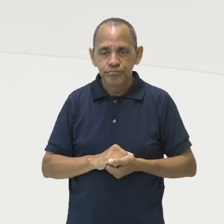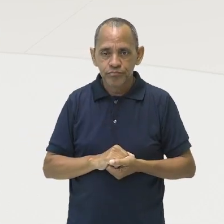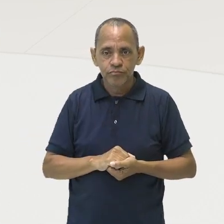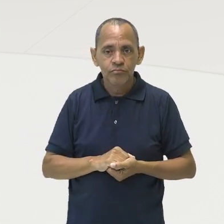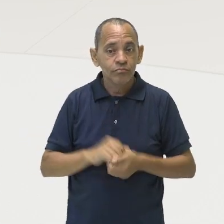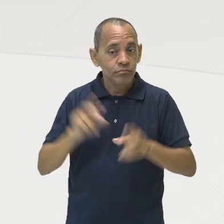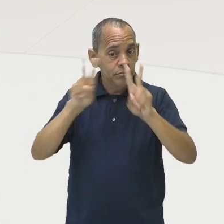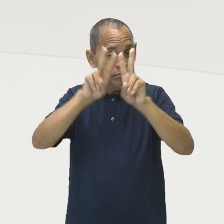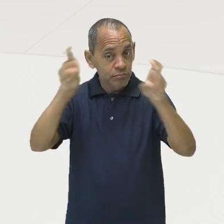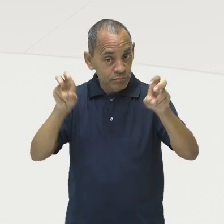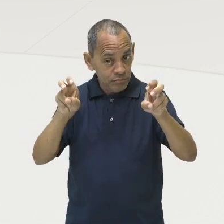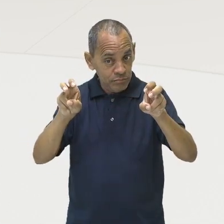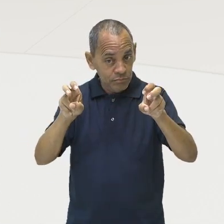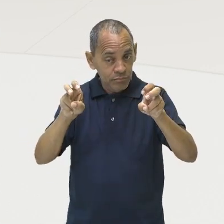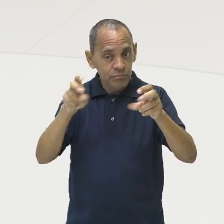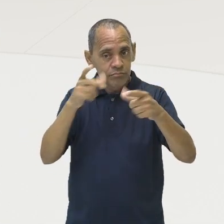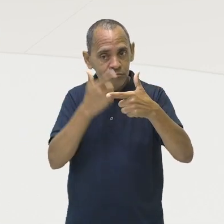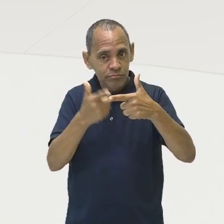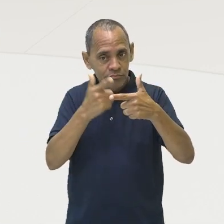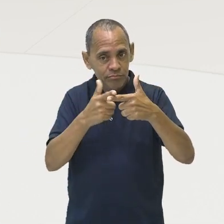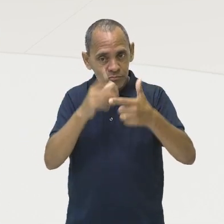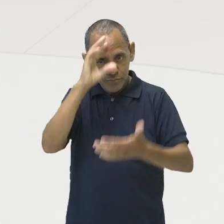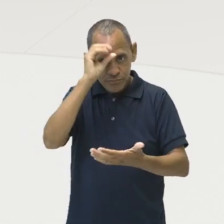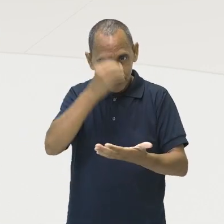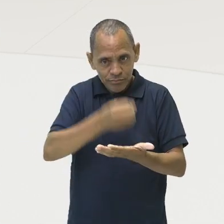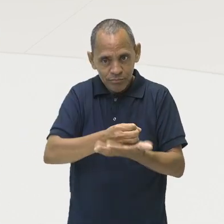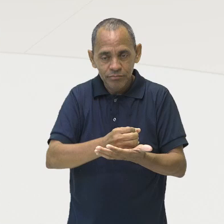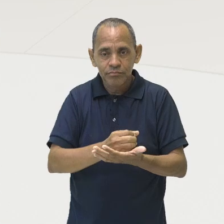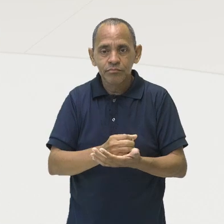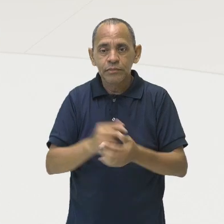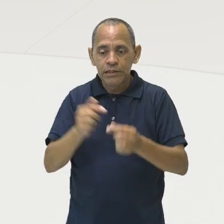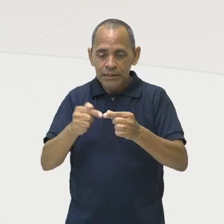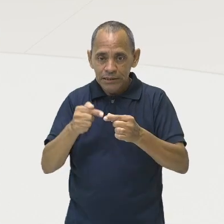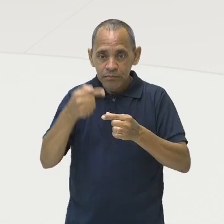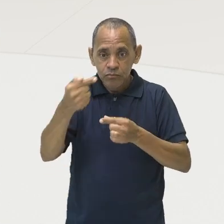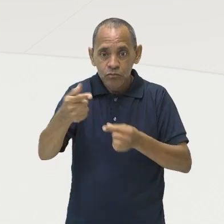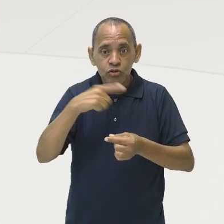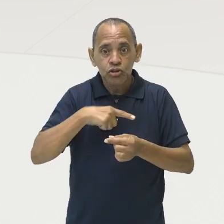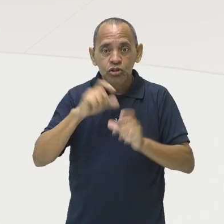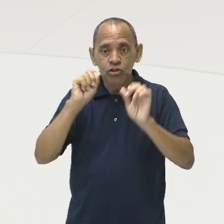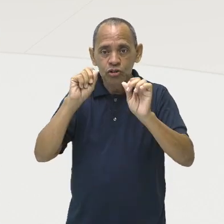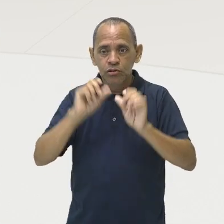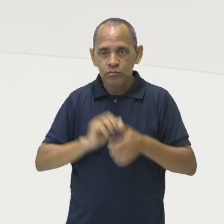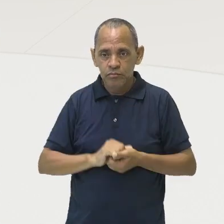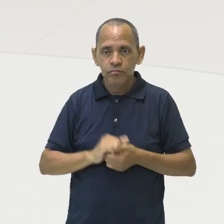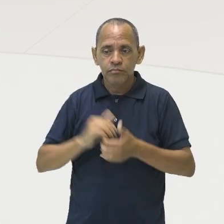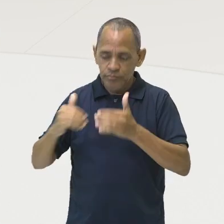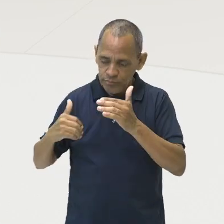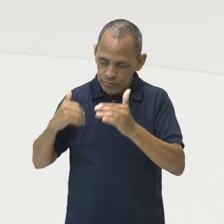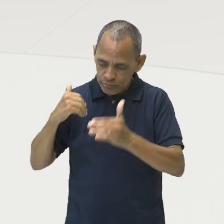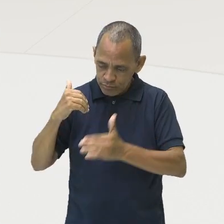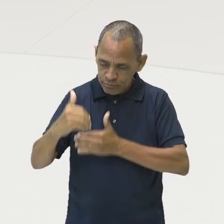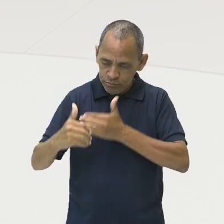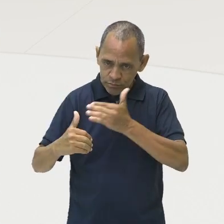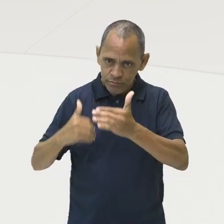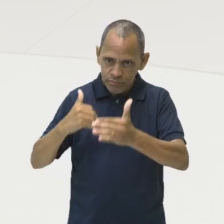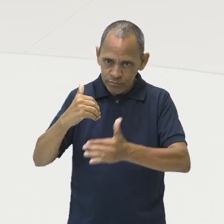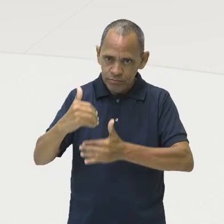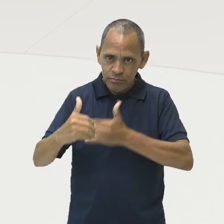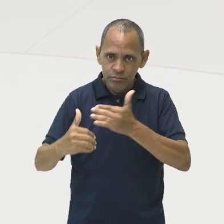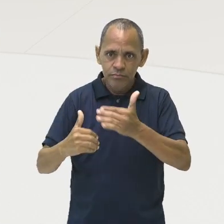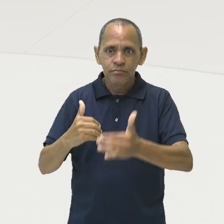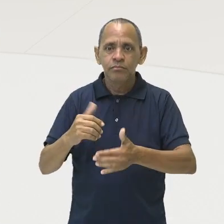não esqueçam. Depois da introdução, nós temos, então, o desenvolvimento.